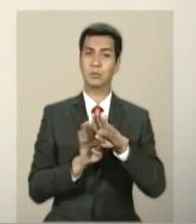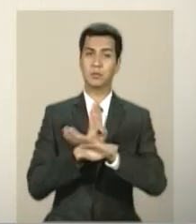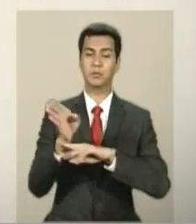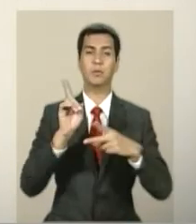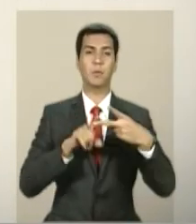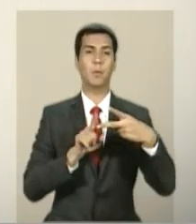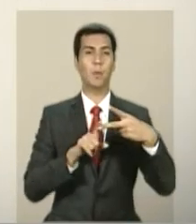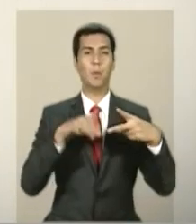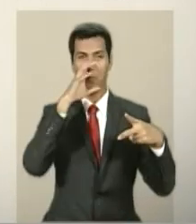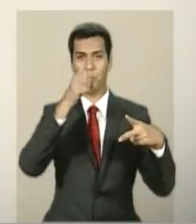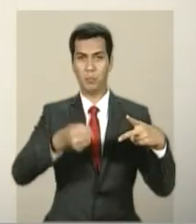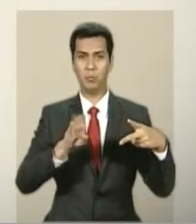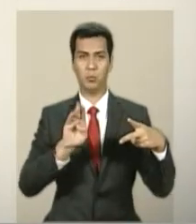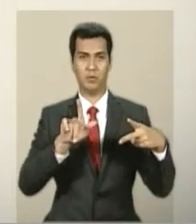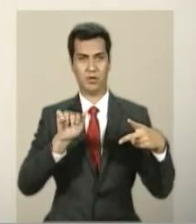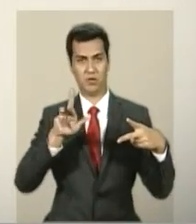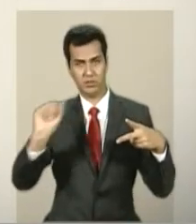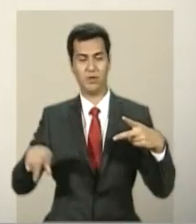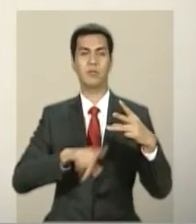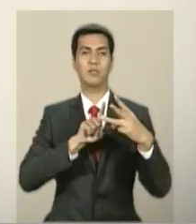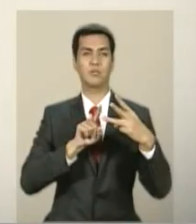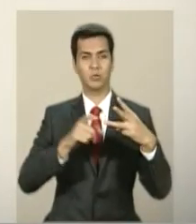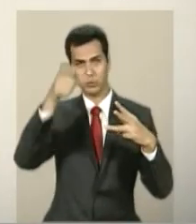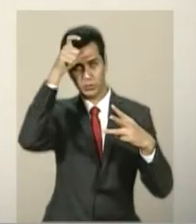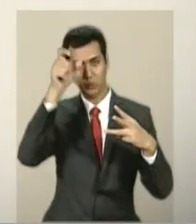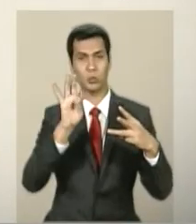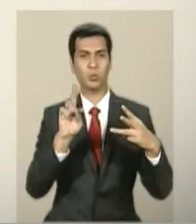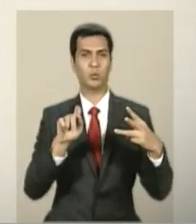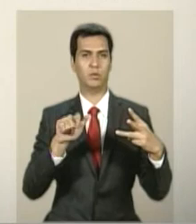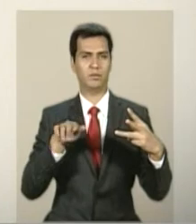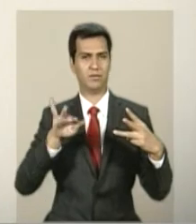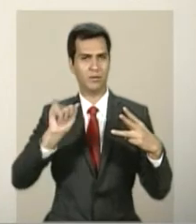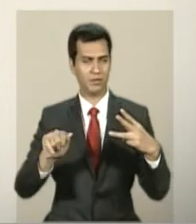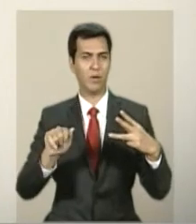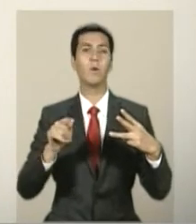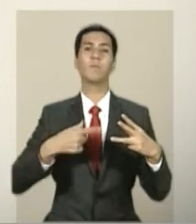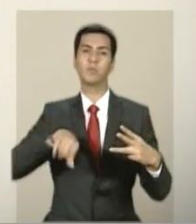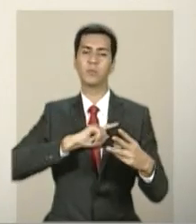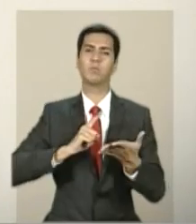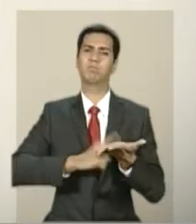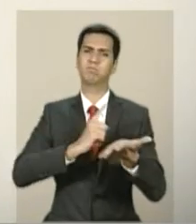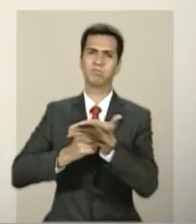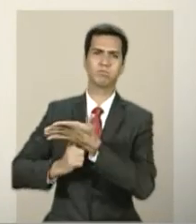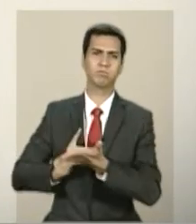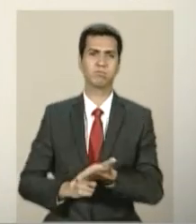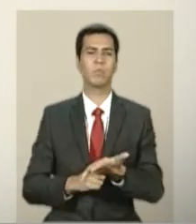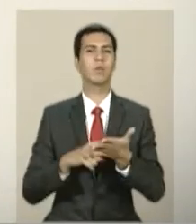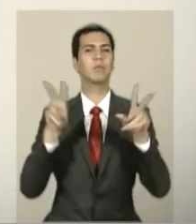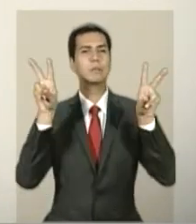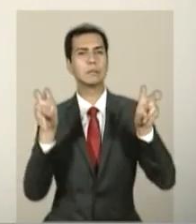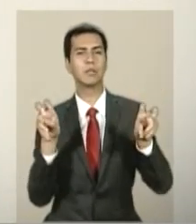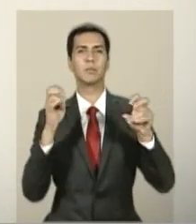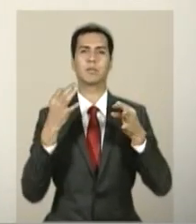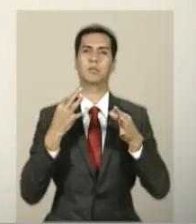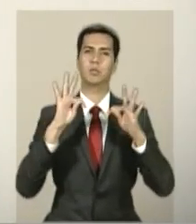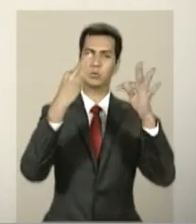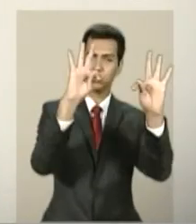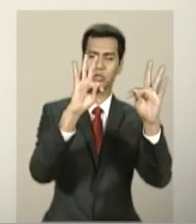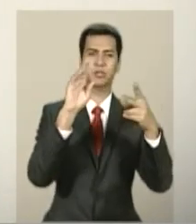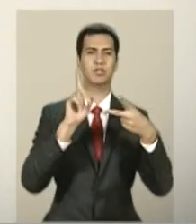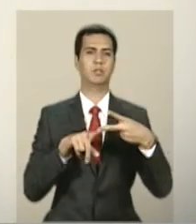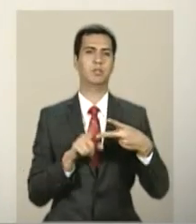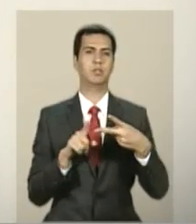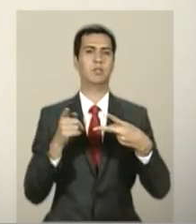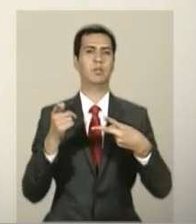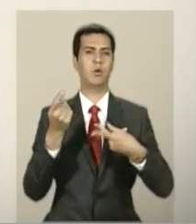Turquia fizemos acordos Luciano Sobre a cooperação em inovação e tecnologia sobre a ampliação do